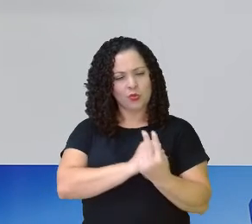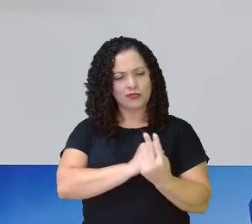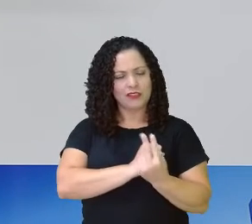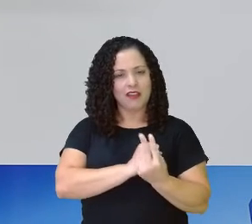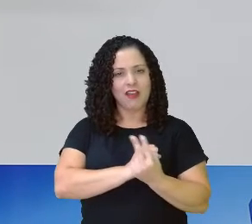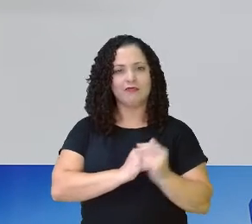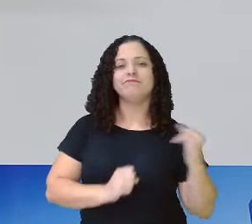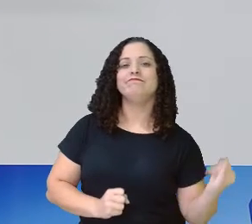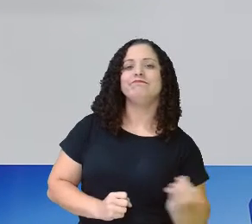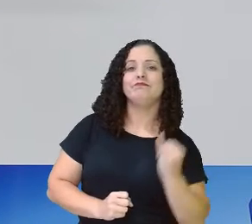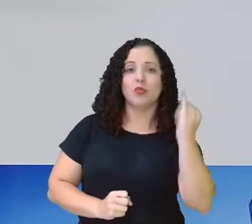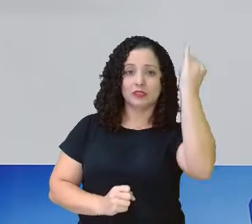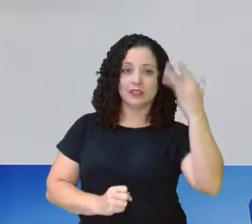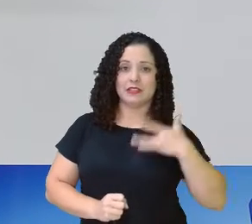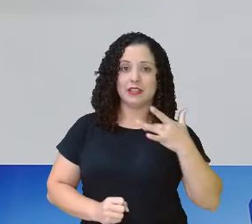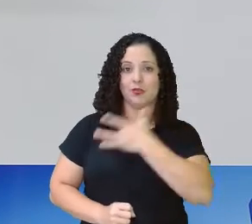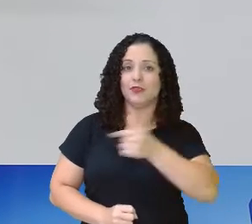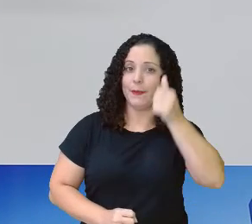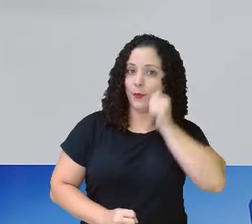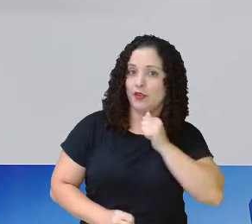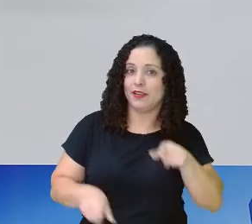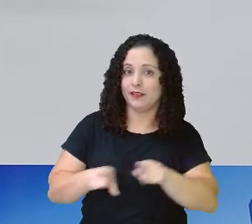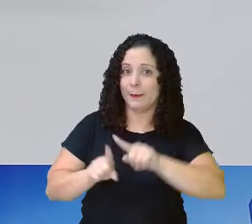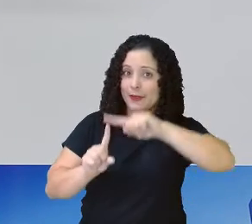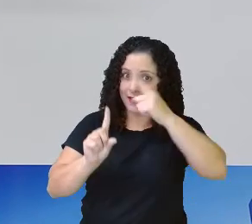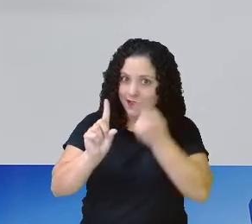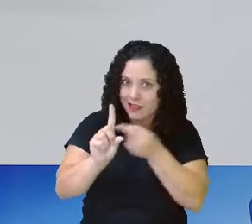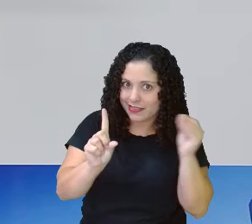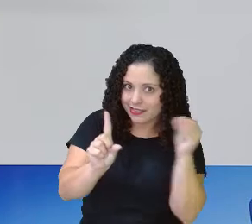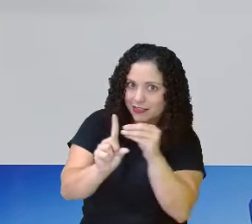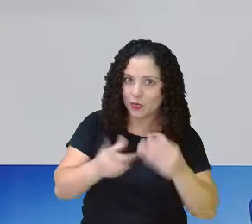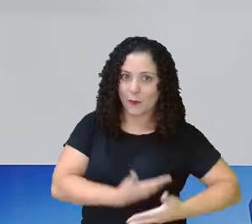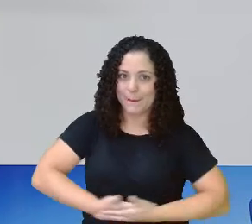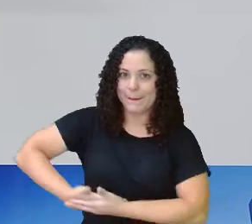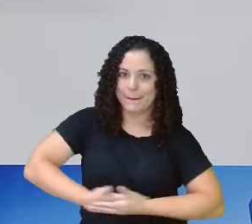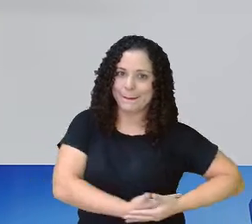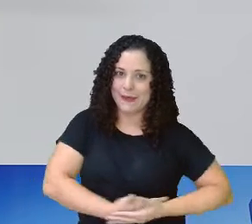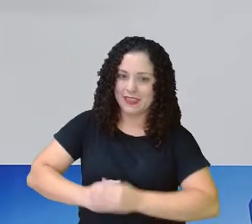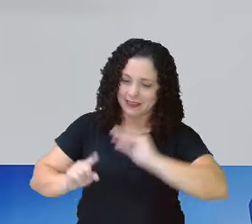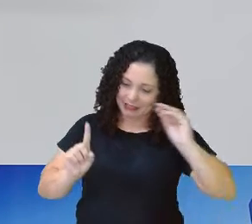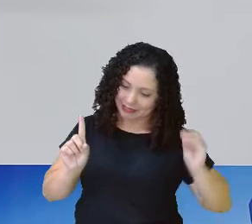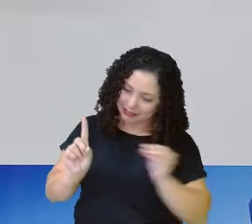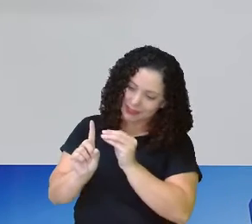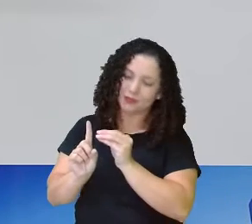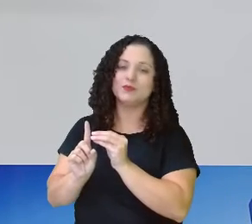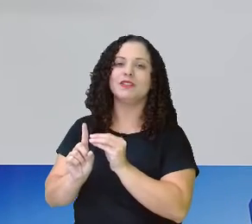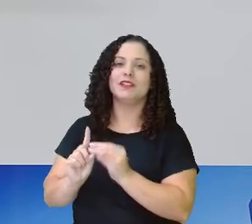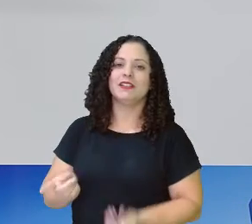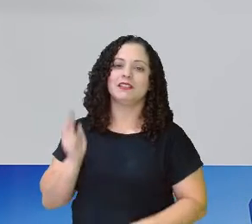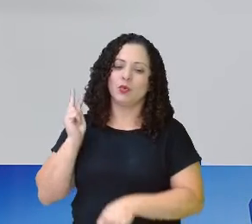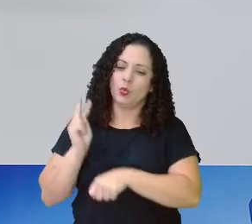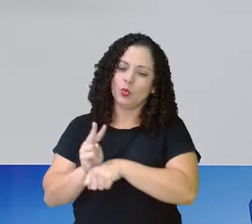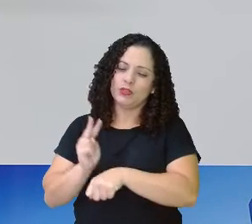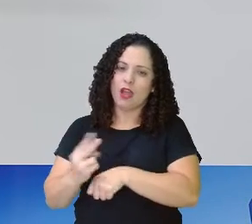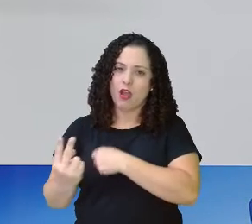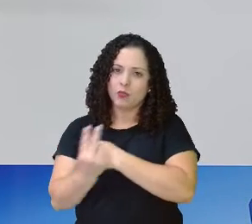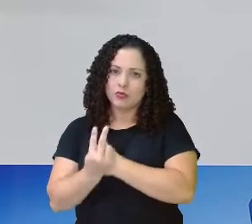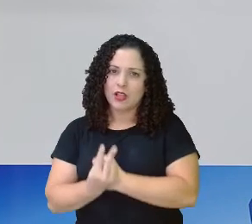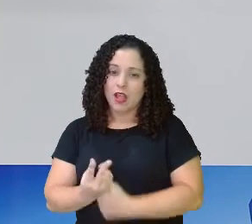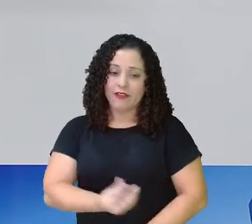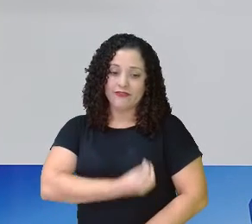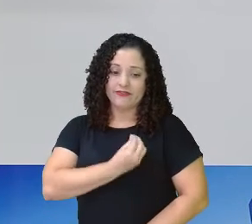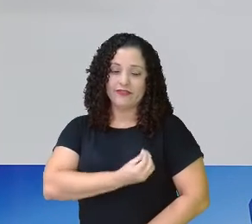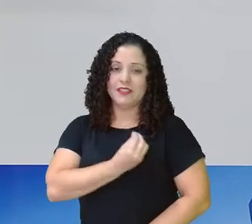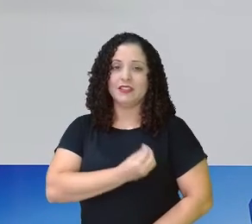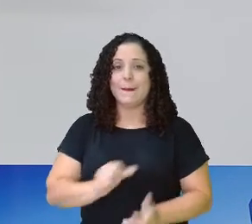não apenas para a saúde da gestante, mas também do feto. Então, esse primeiro cuidado com a vida é um cuidado com a